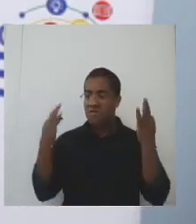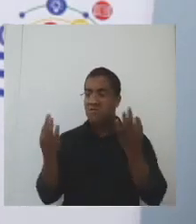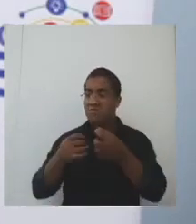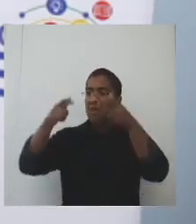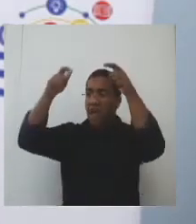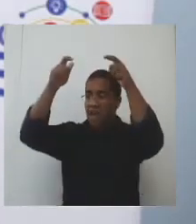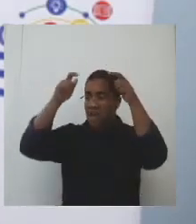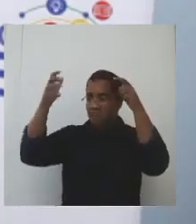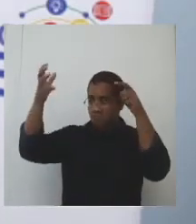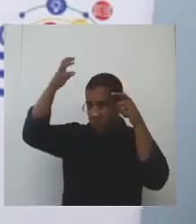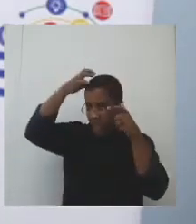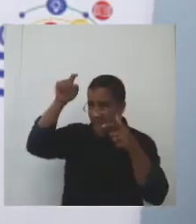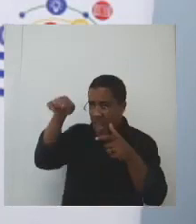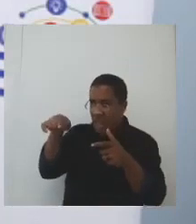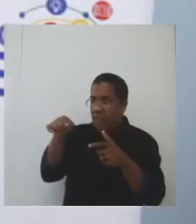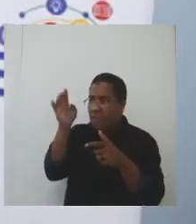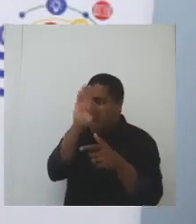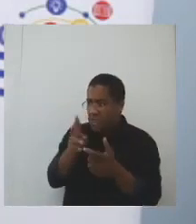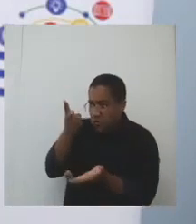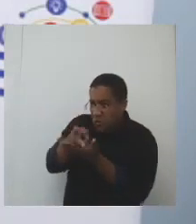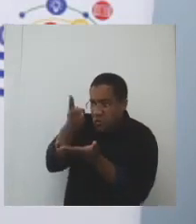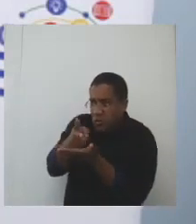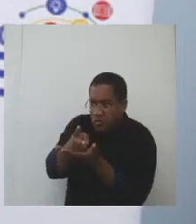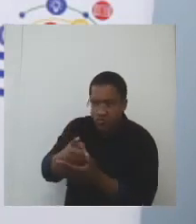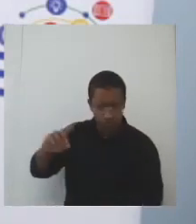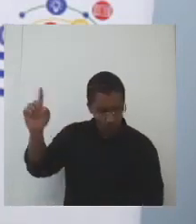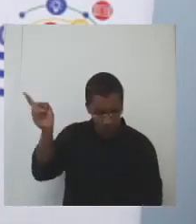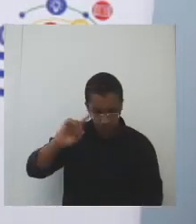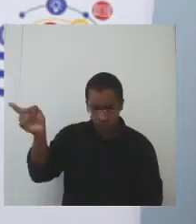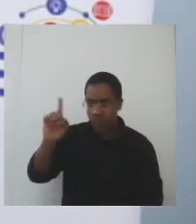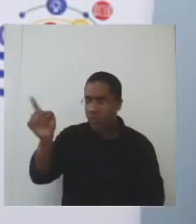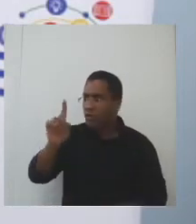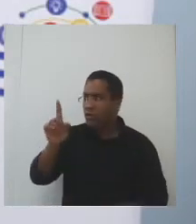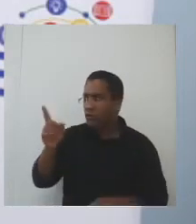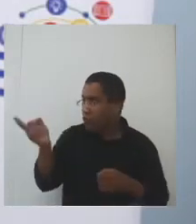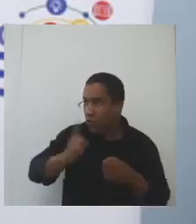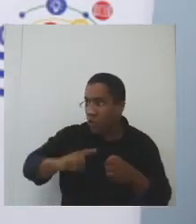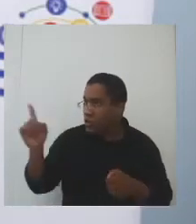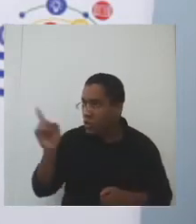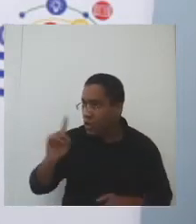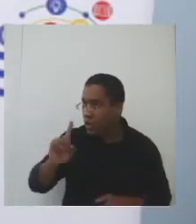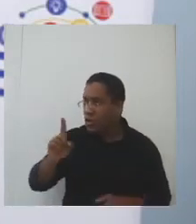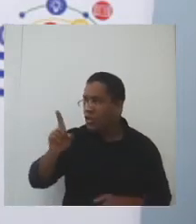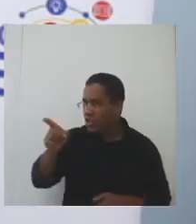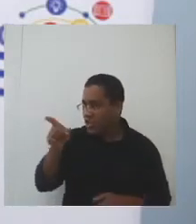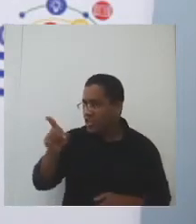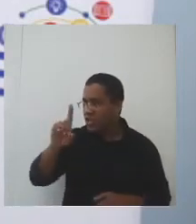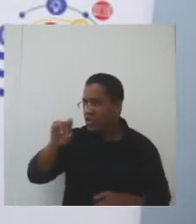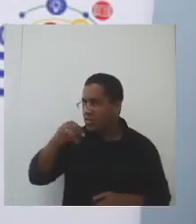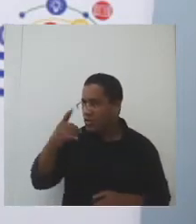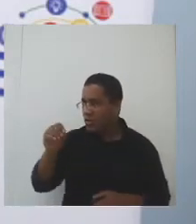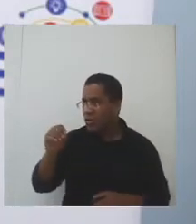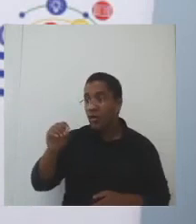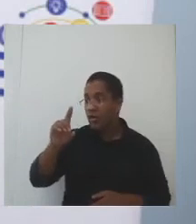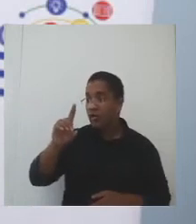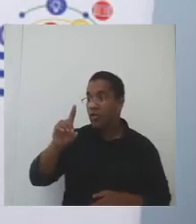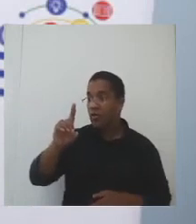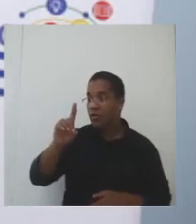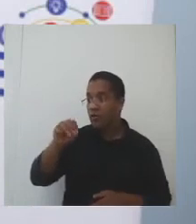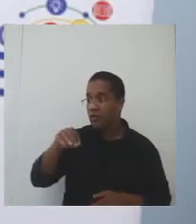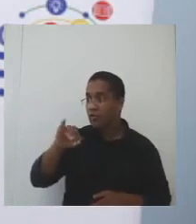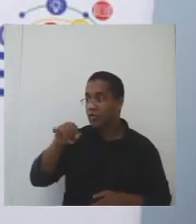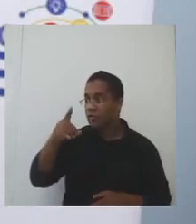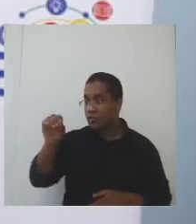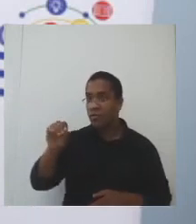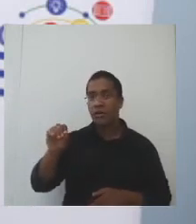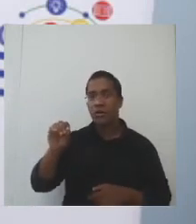real, sob pena de que, se não voltassem, nesse caso, Dom João, príncipe regente, que agora já era rei de verdade, porque Dona